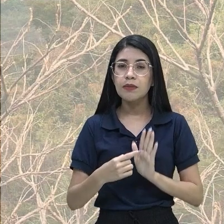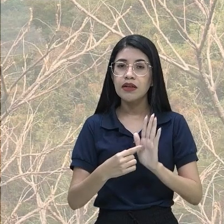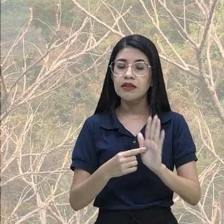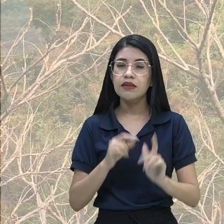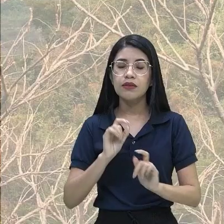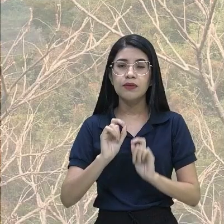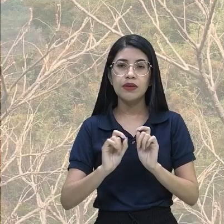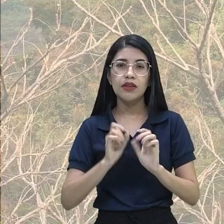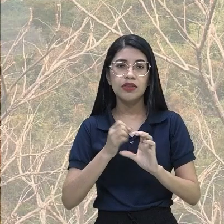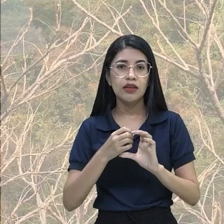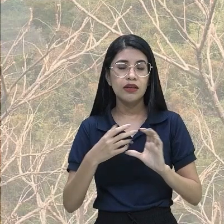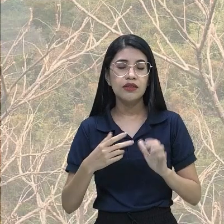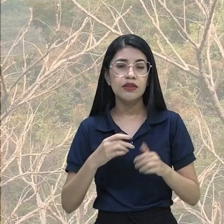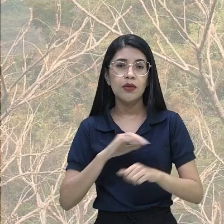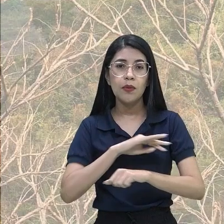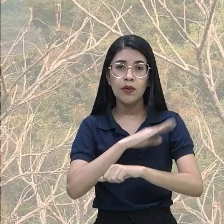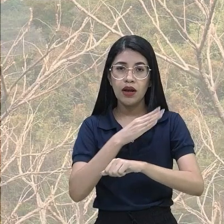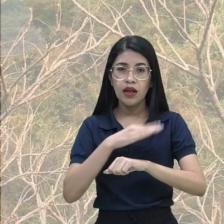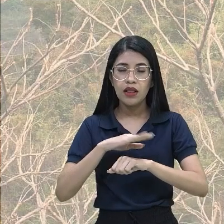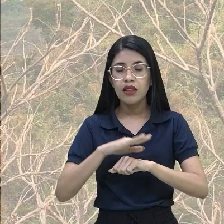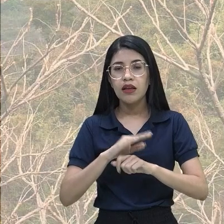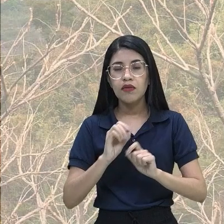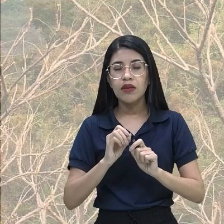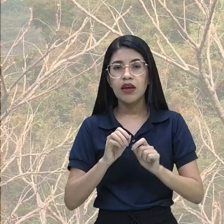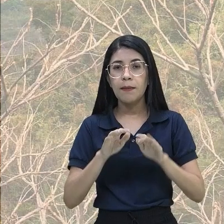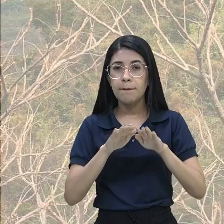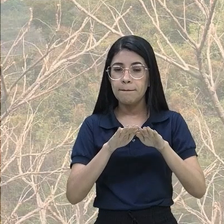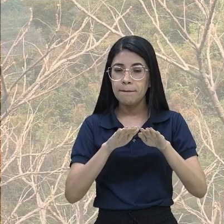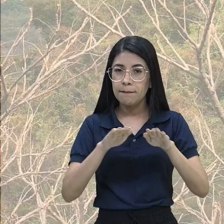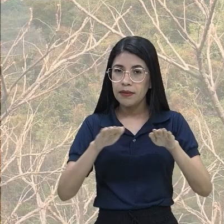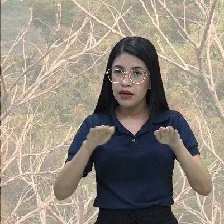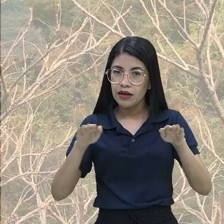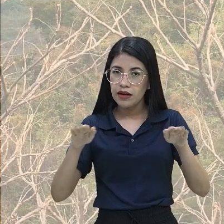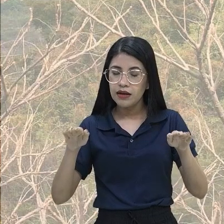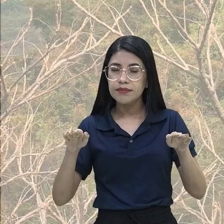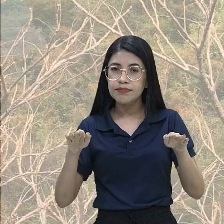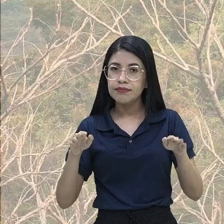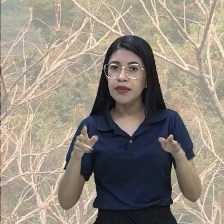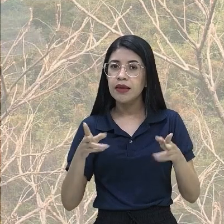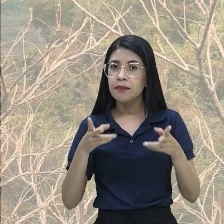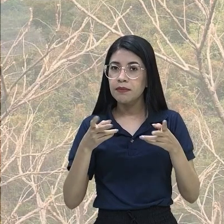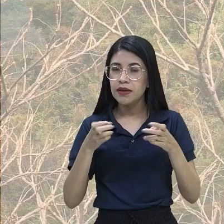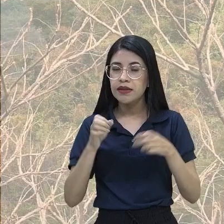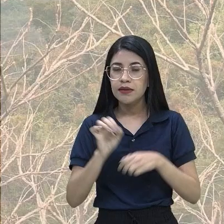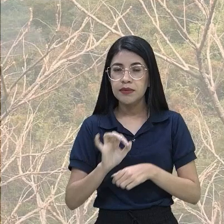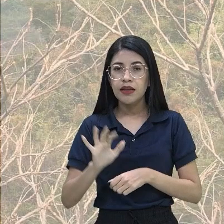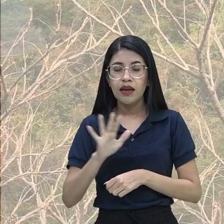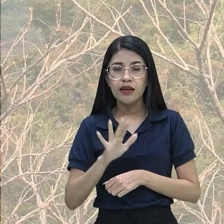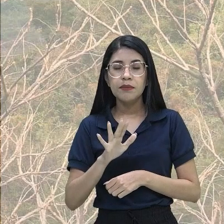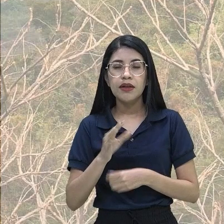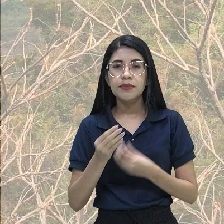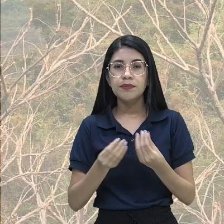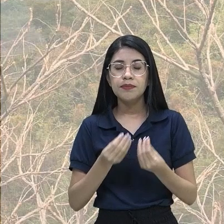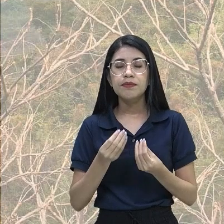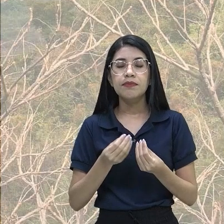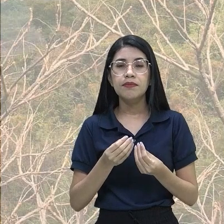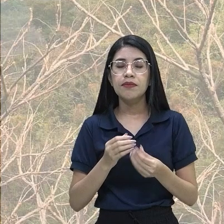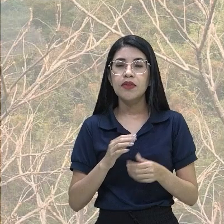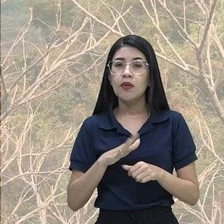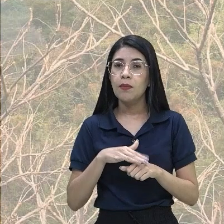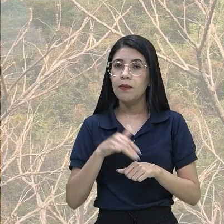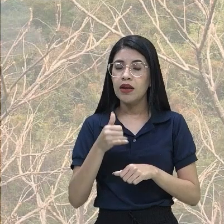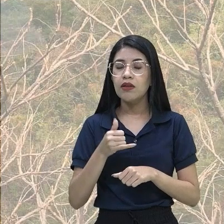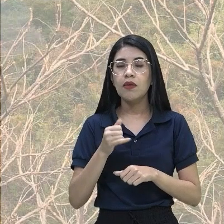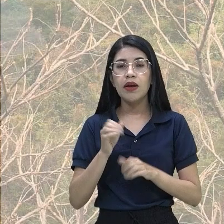né, relevo relativamente plano, como a gente observa na imagem. Nada melhor do que a gente analisar uma imagem, tá,